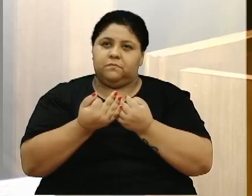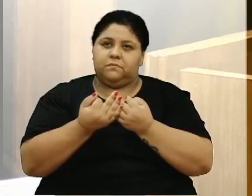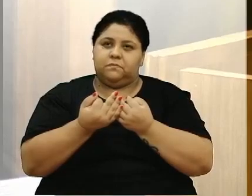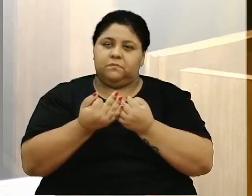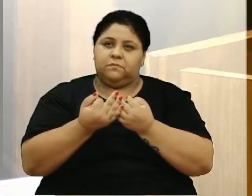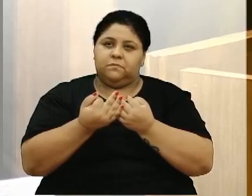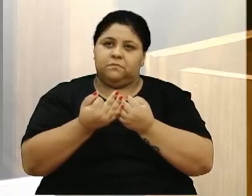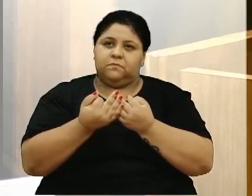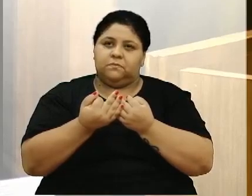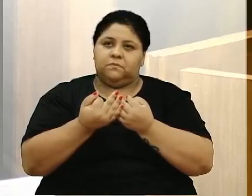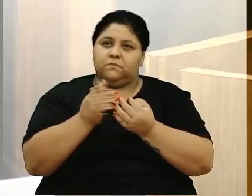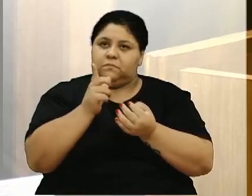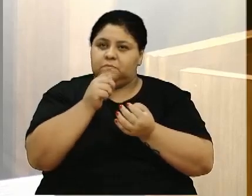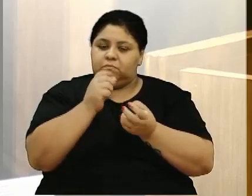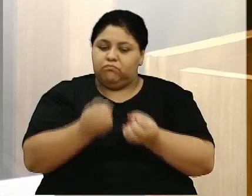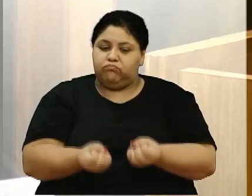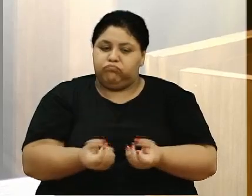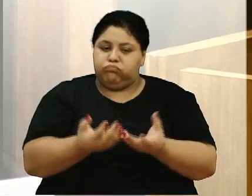com esse alagamento.